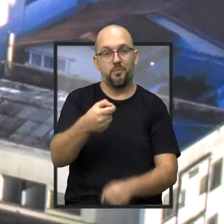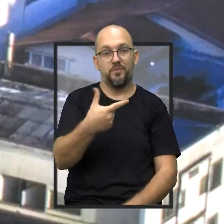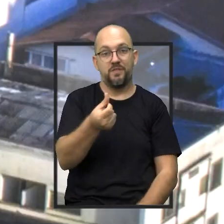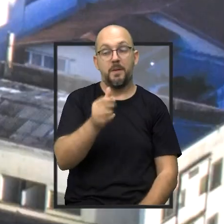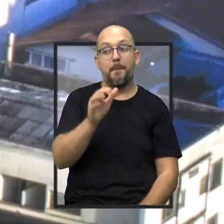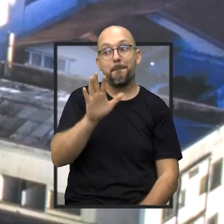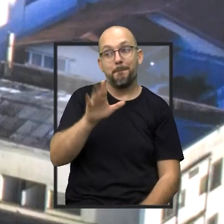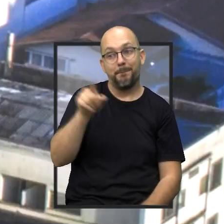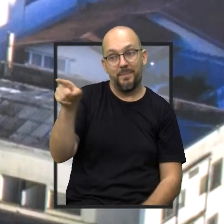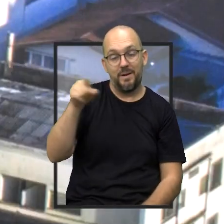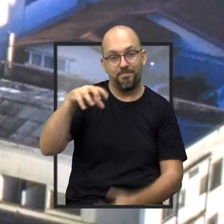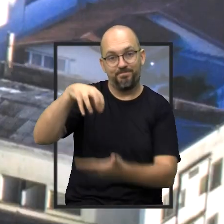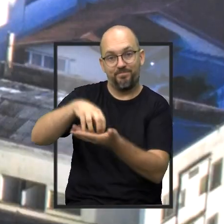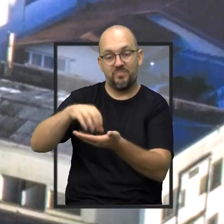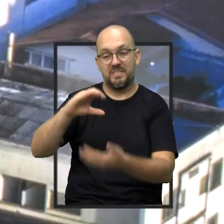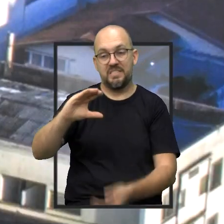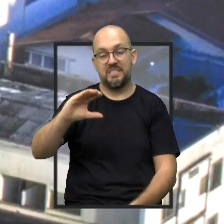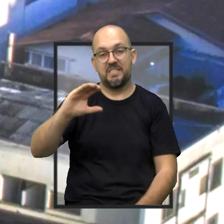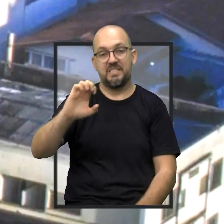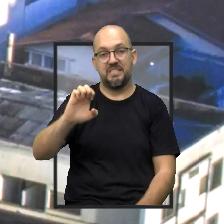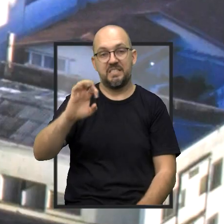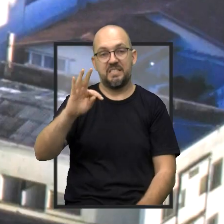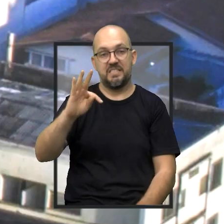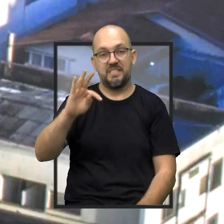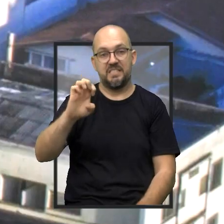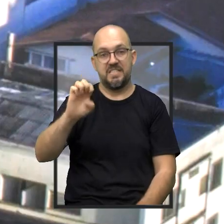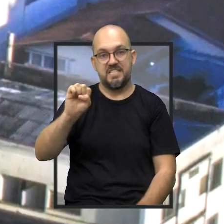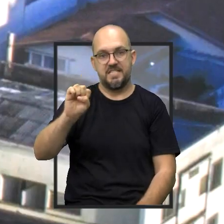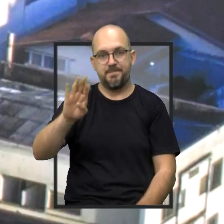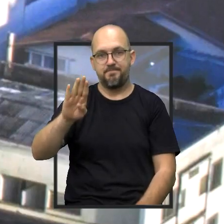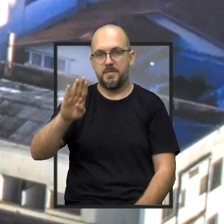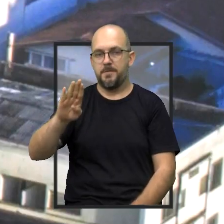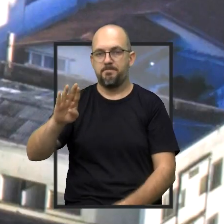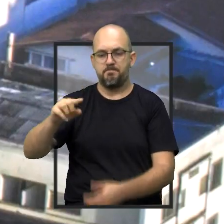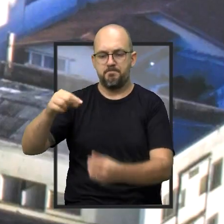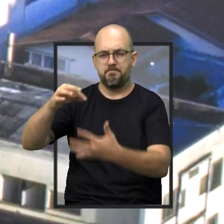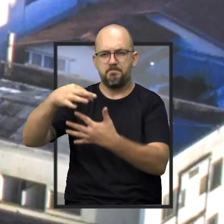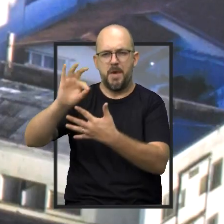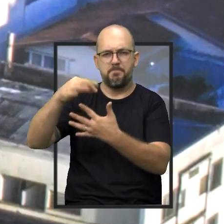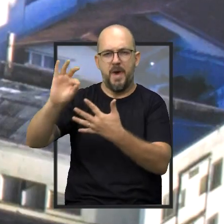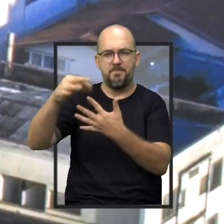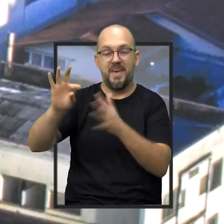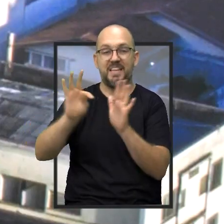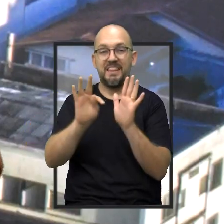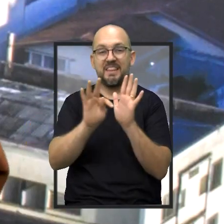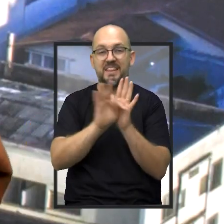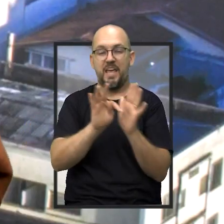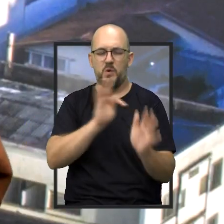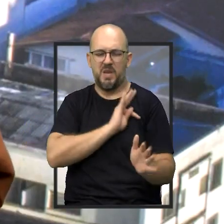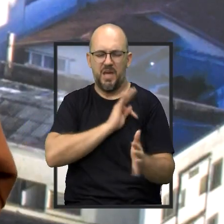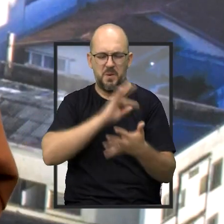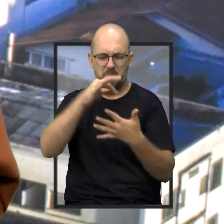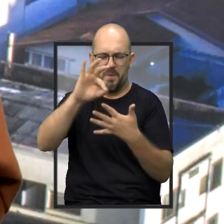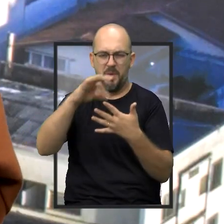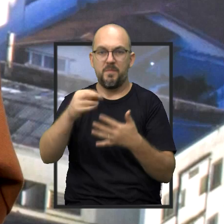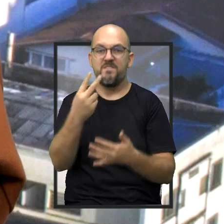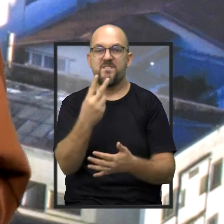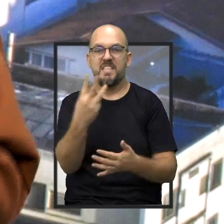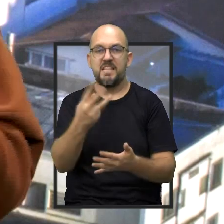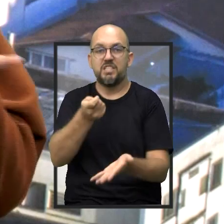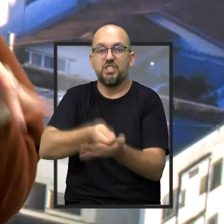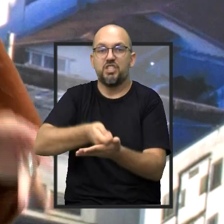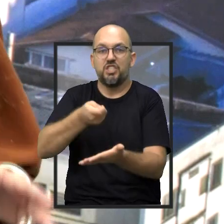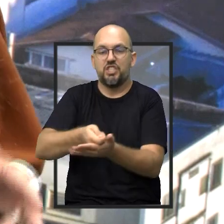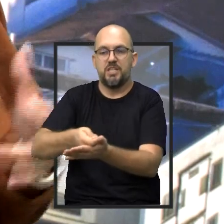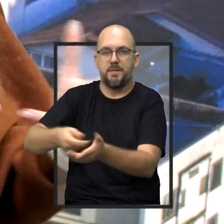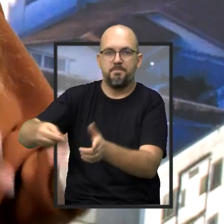contraponto, a CETESB, ela fez algumas exigências técnicas, 23 exigências.